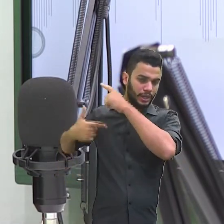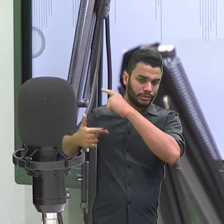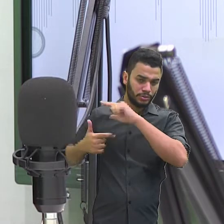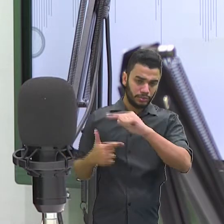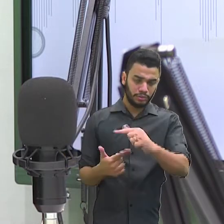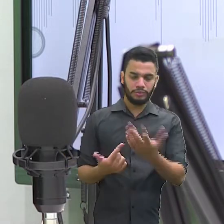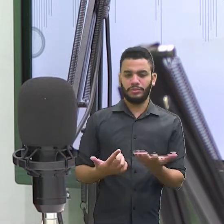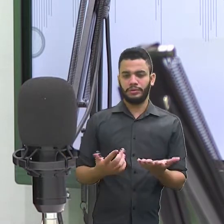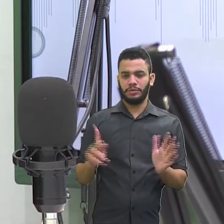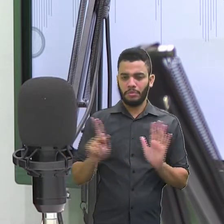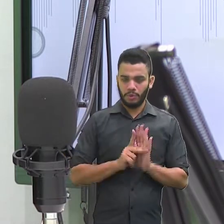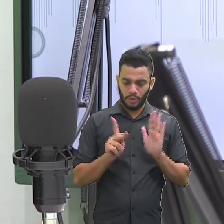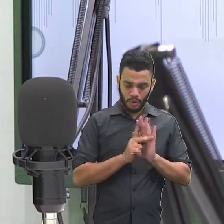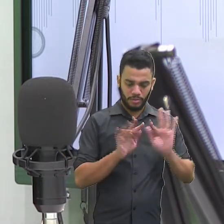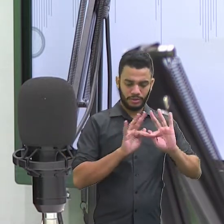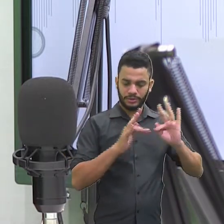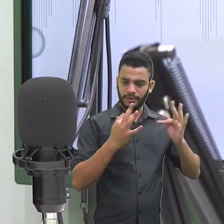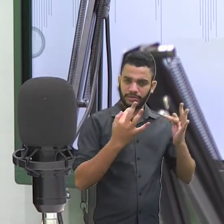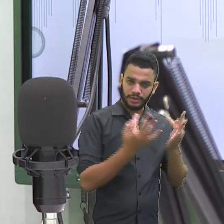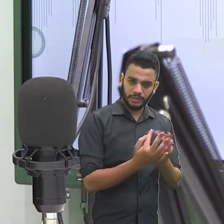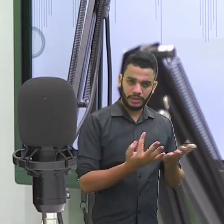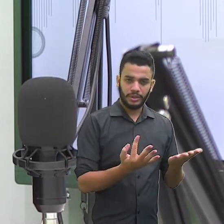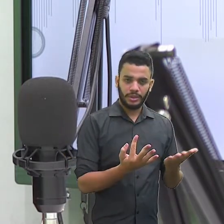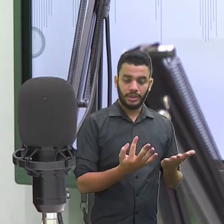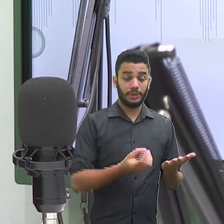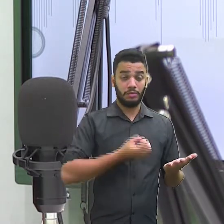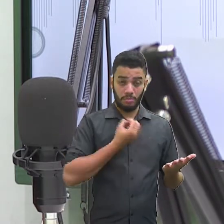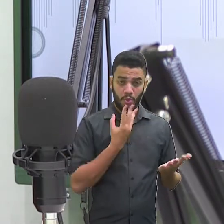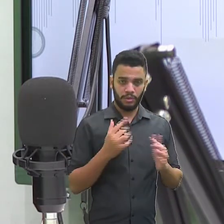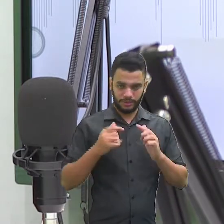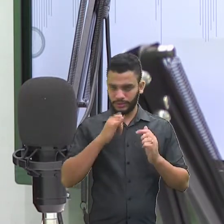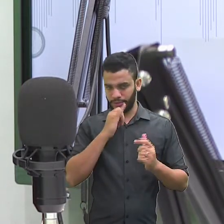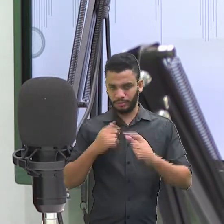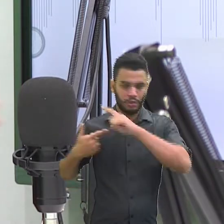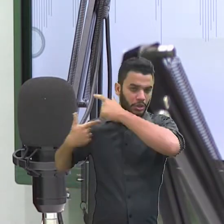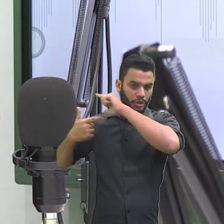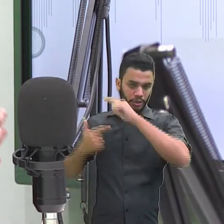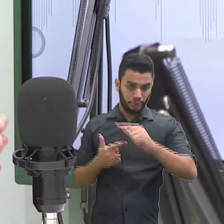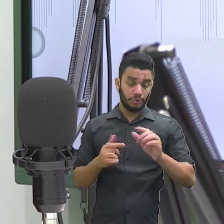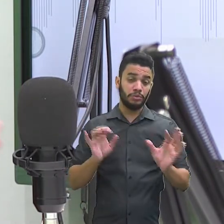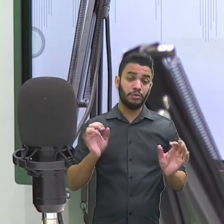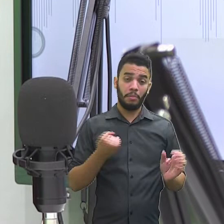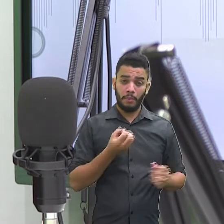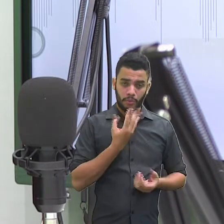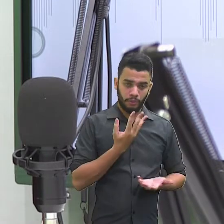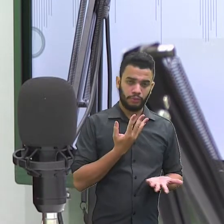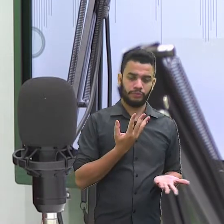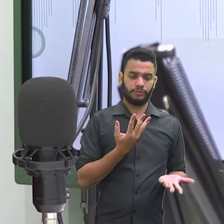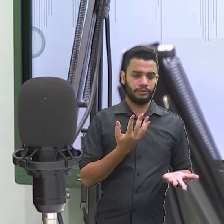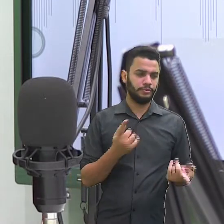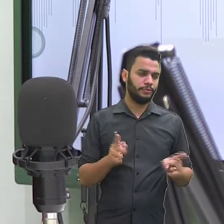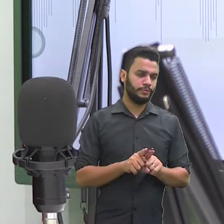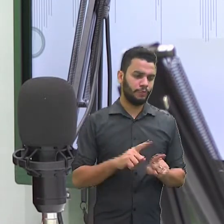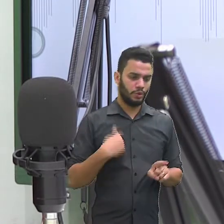que foram ministrados a mim pelo meu pai e minha mãe. Então, é de fundamental importância que nós, pais, nos preocupemos em deixar para os nossos filhos